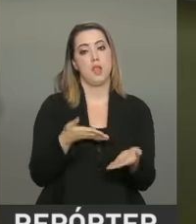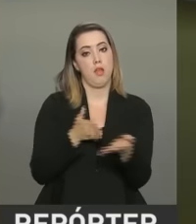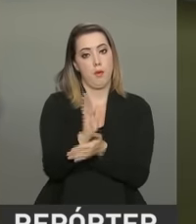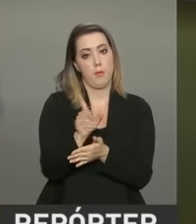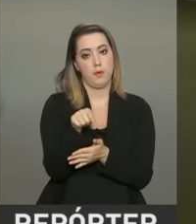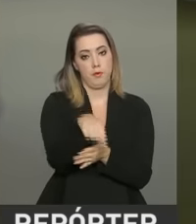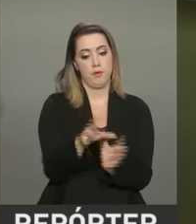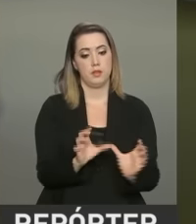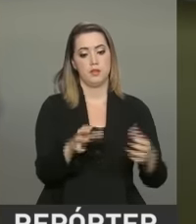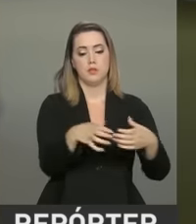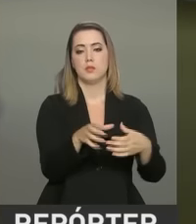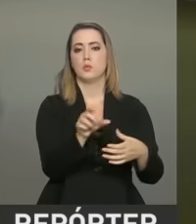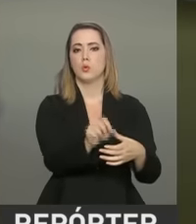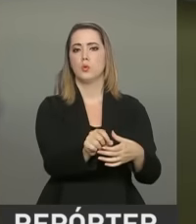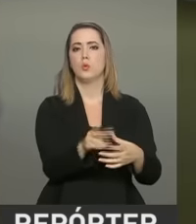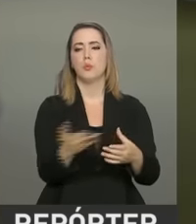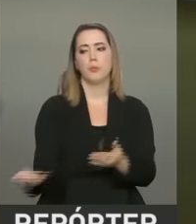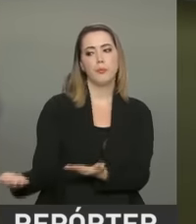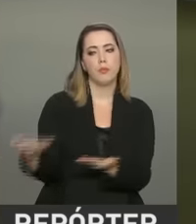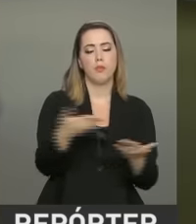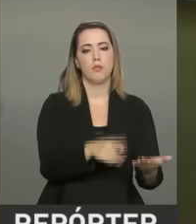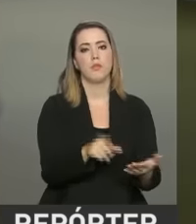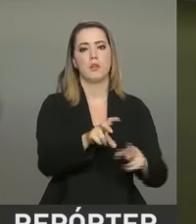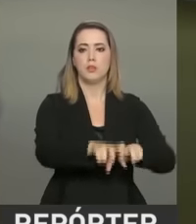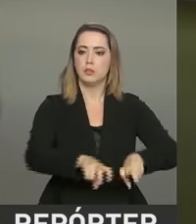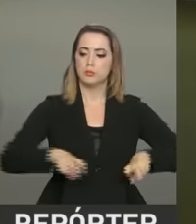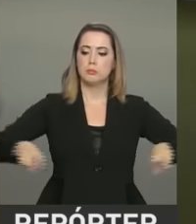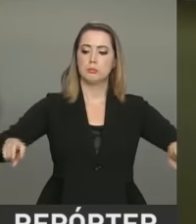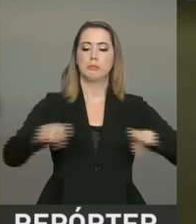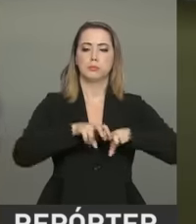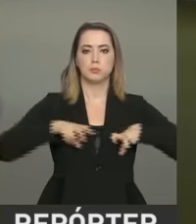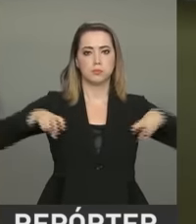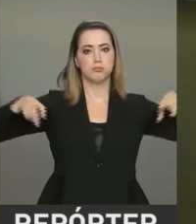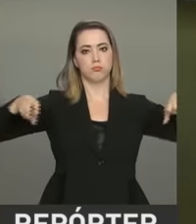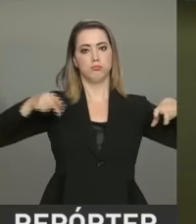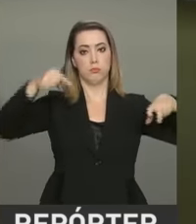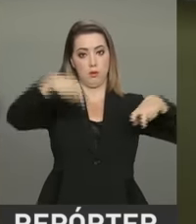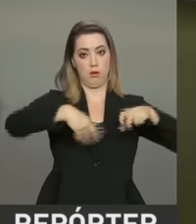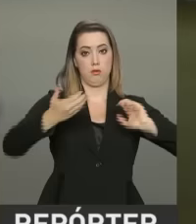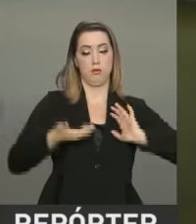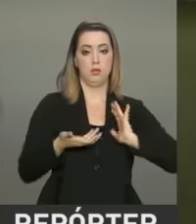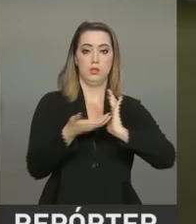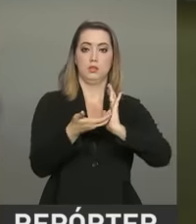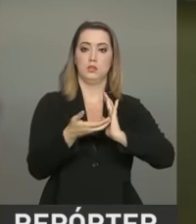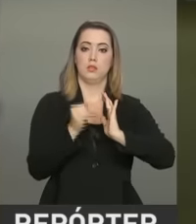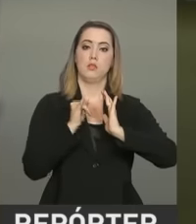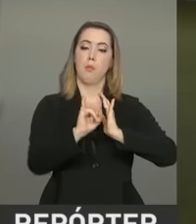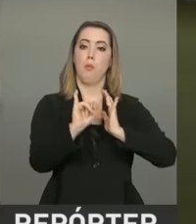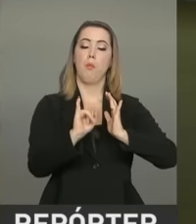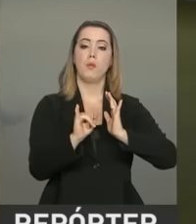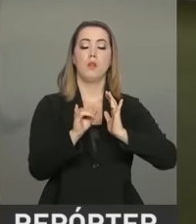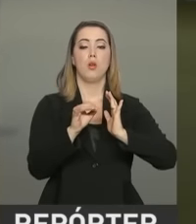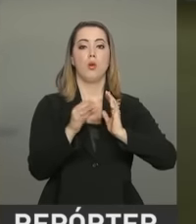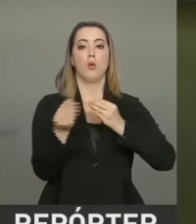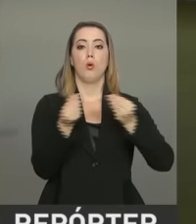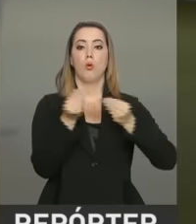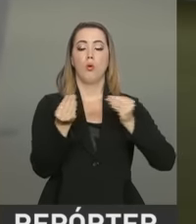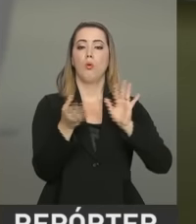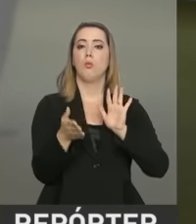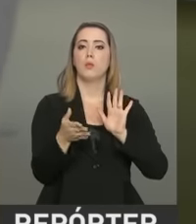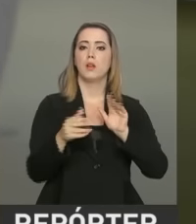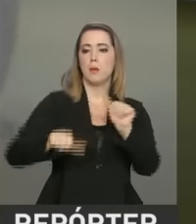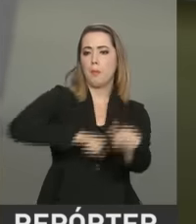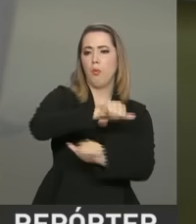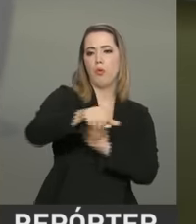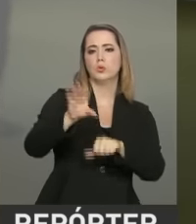aprovada nessa comissão especial, vem aqui para o plenário da Câmara dos Deputados. Como ela muda a Constituição, é uma tramitação um